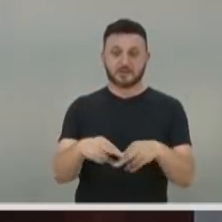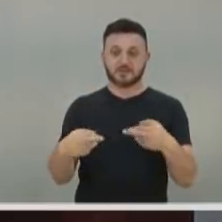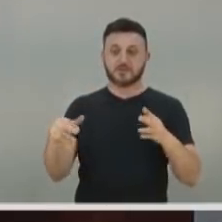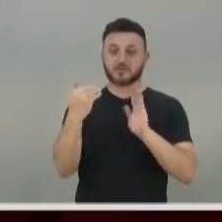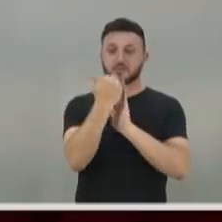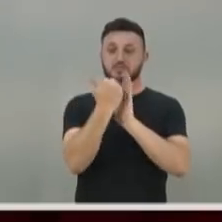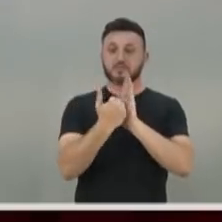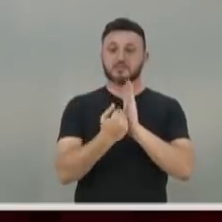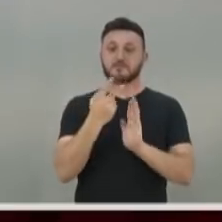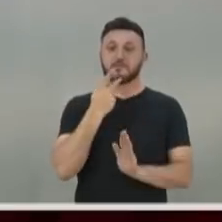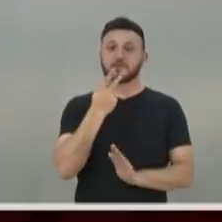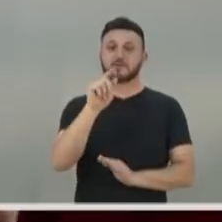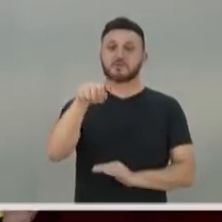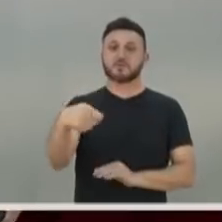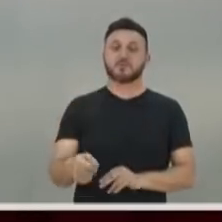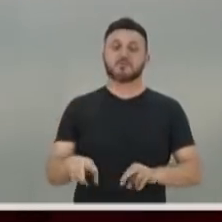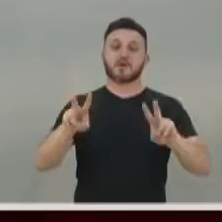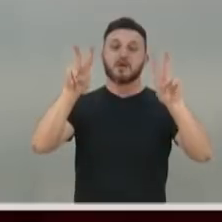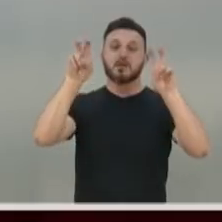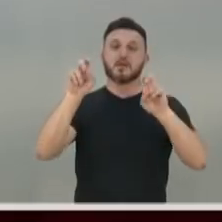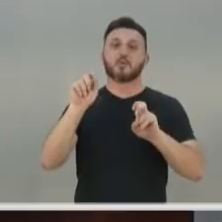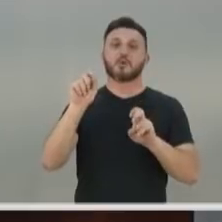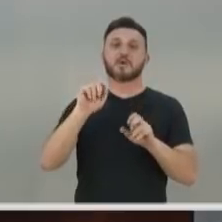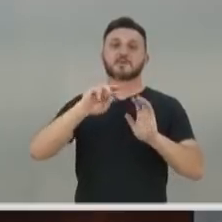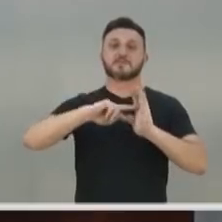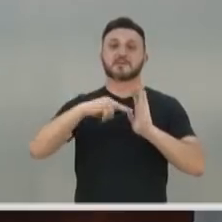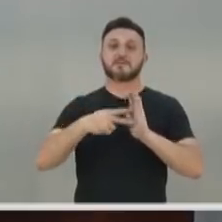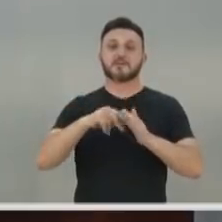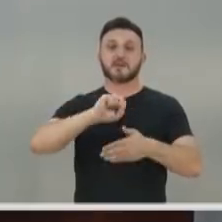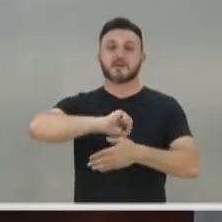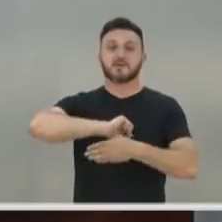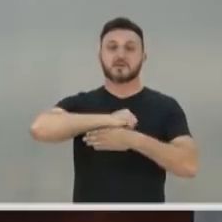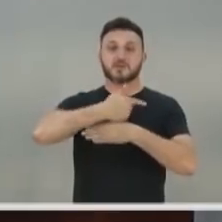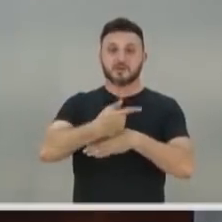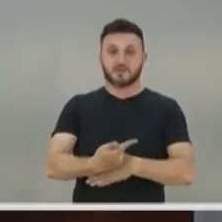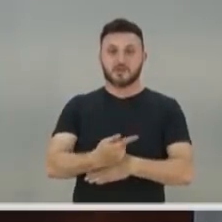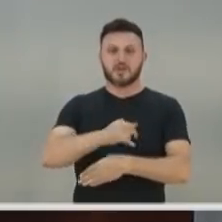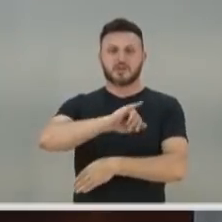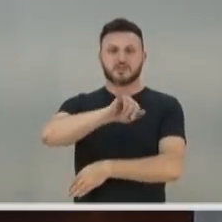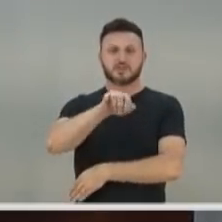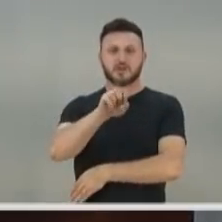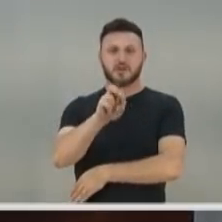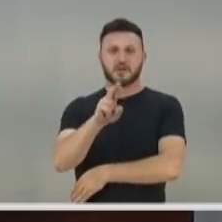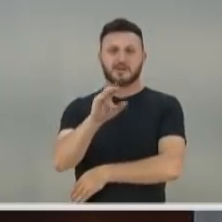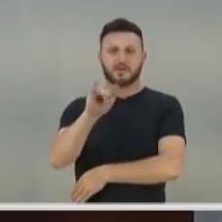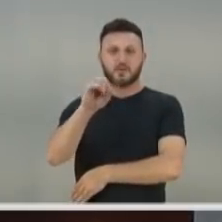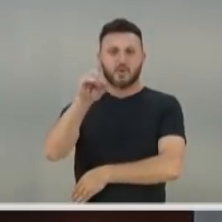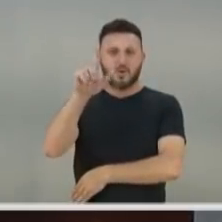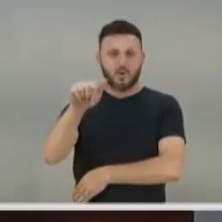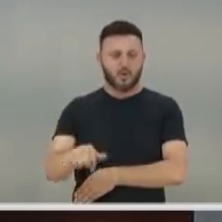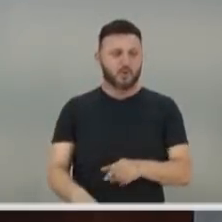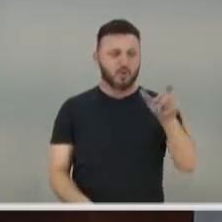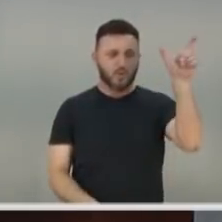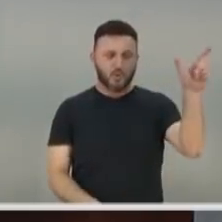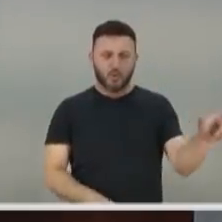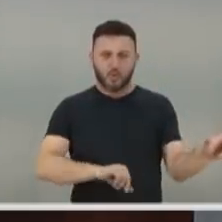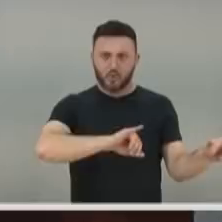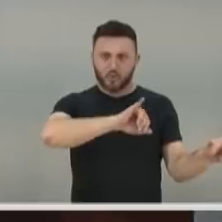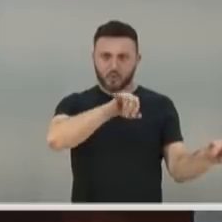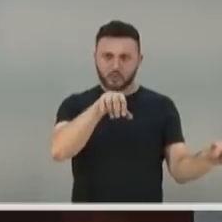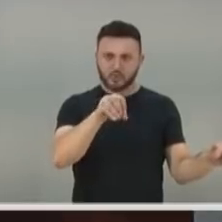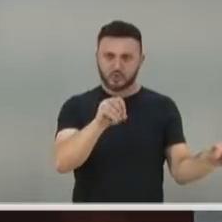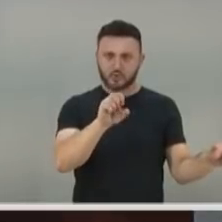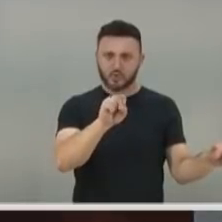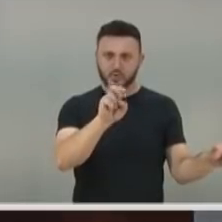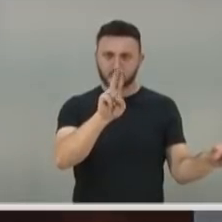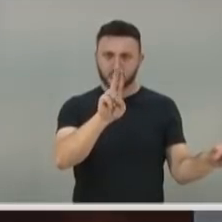falando sobre o que é o cerco de Jericó. Qual foi o papel de Josué? Penso que todos aí aprenderam. Nós